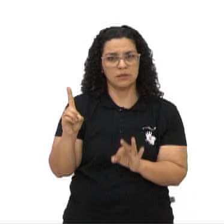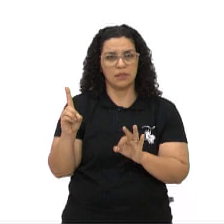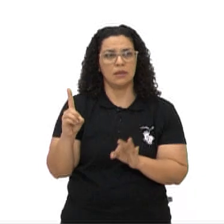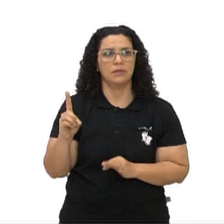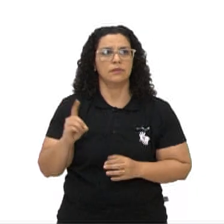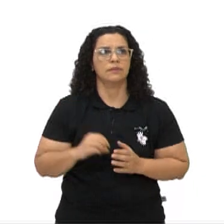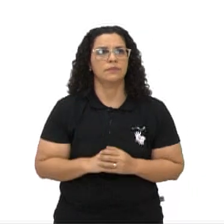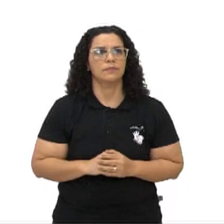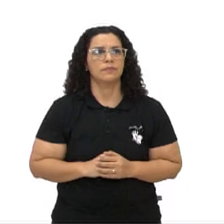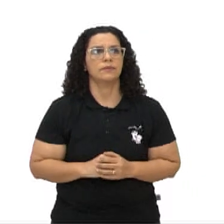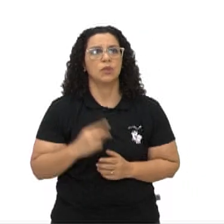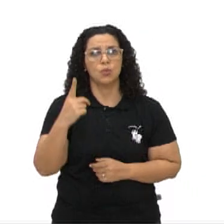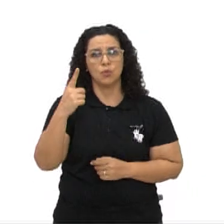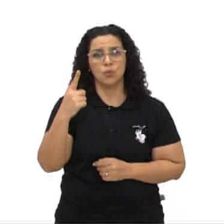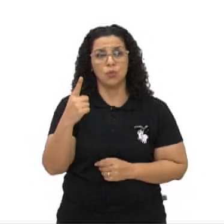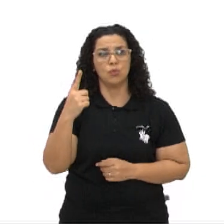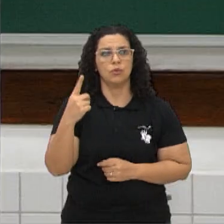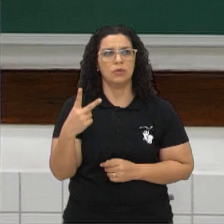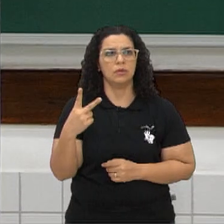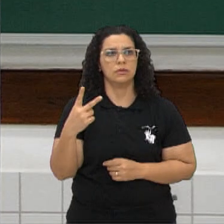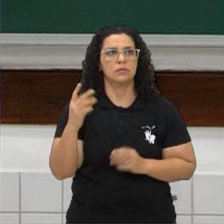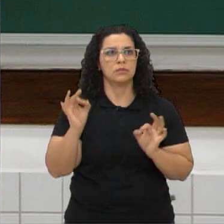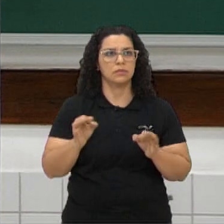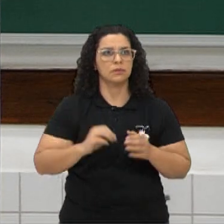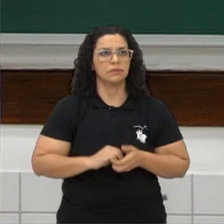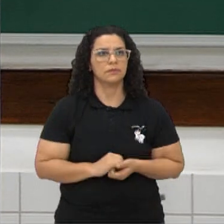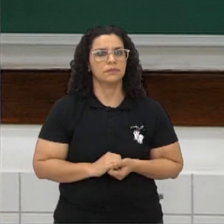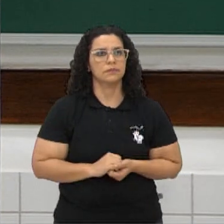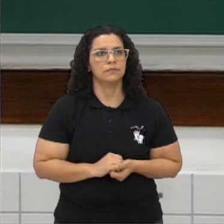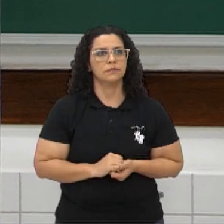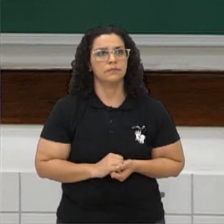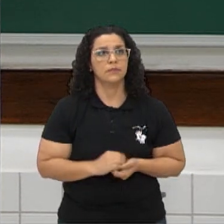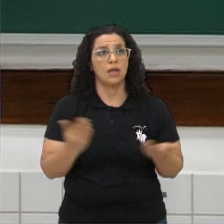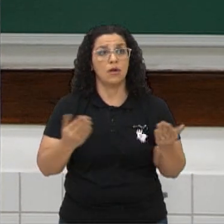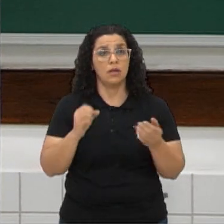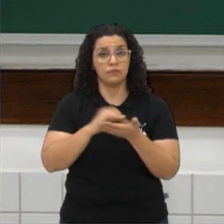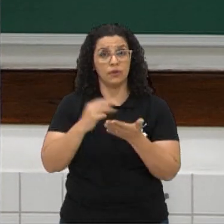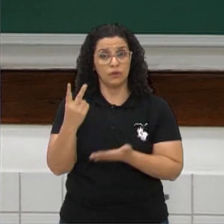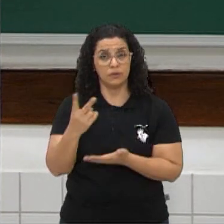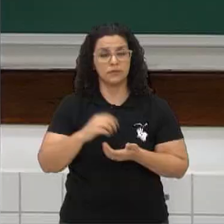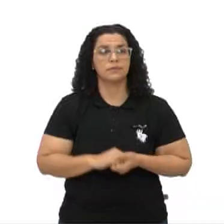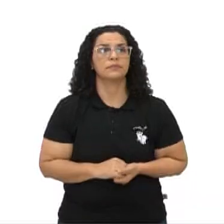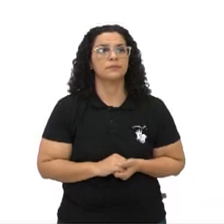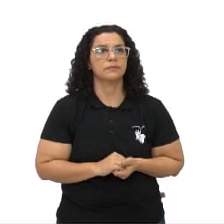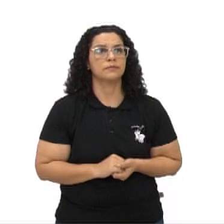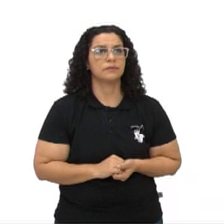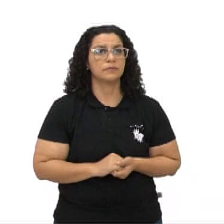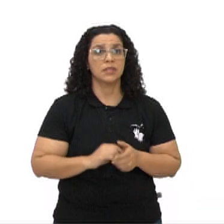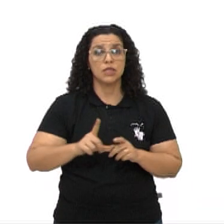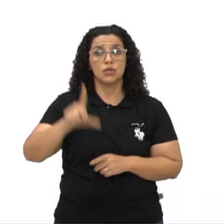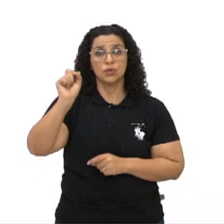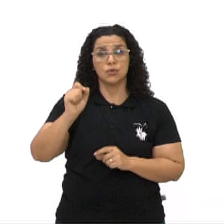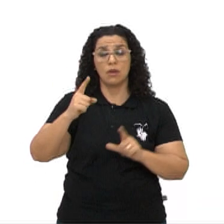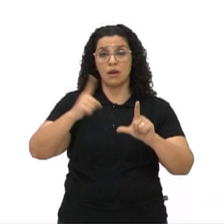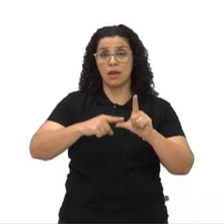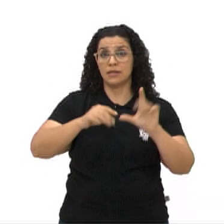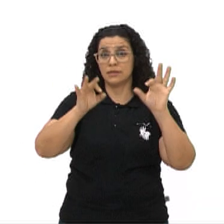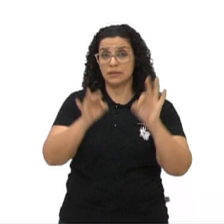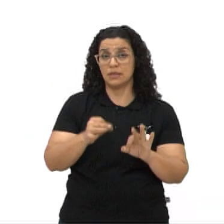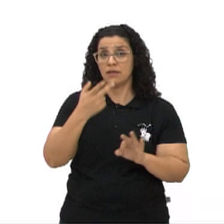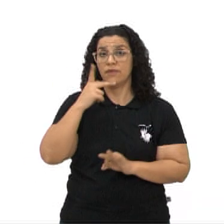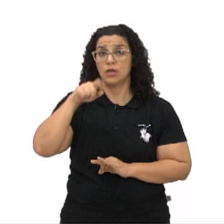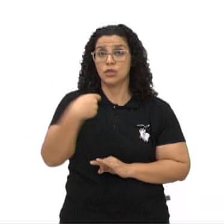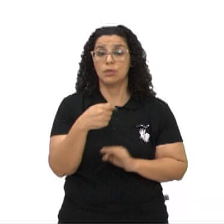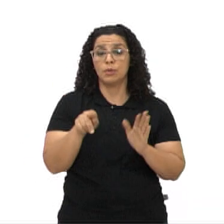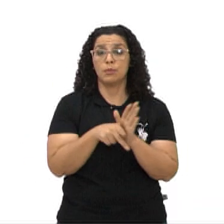sofrer redução. 1 e 2 estão corretas. Vamos para a atividade 2? Assinale a alternativa correta